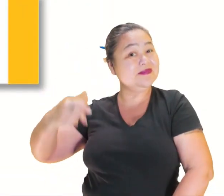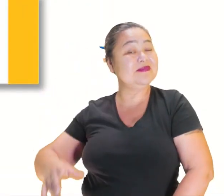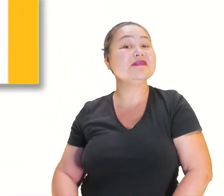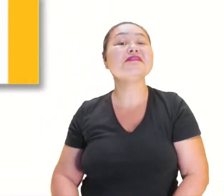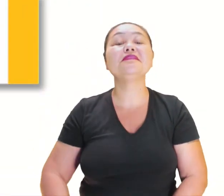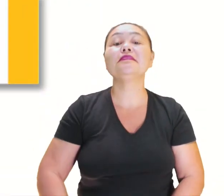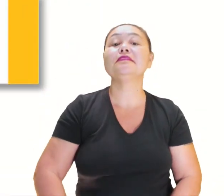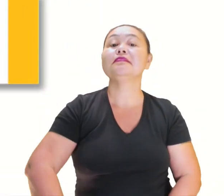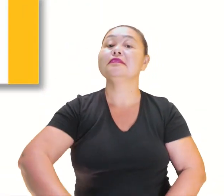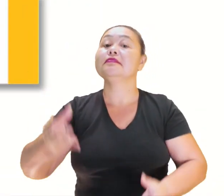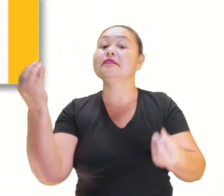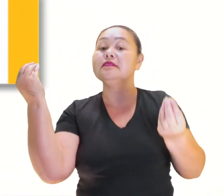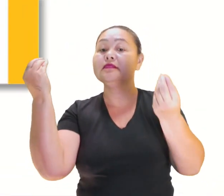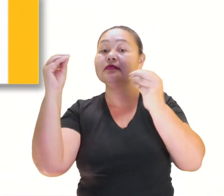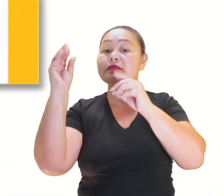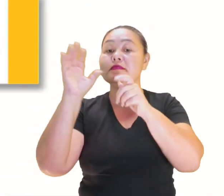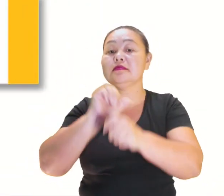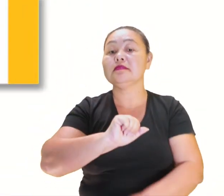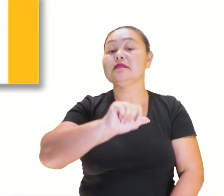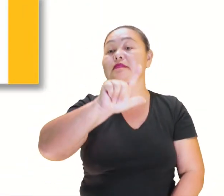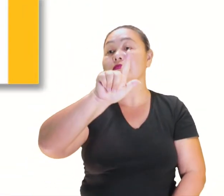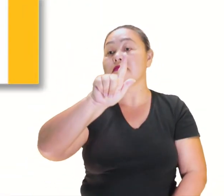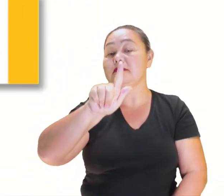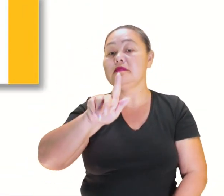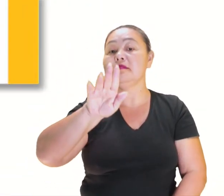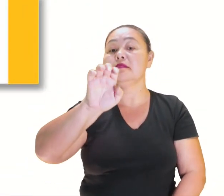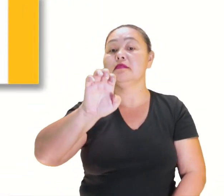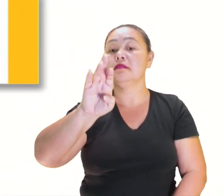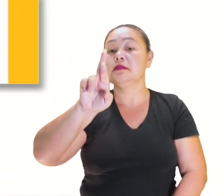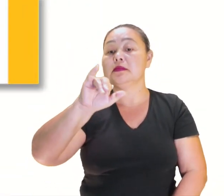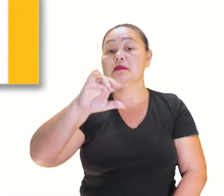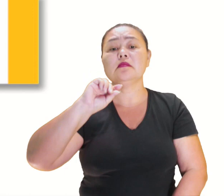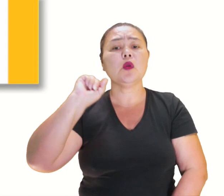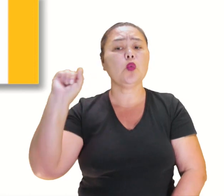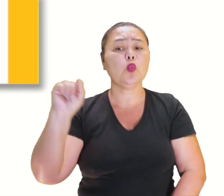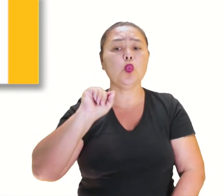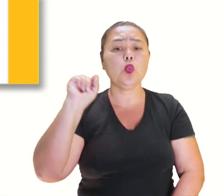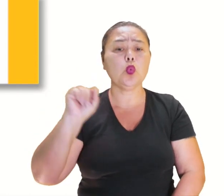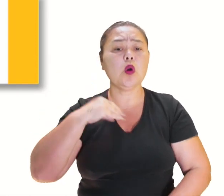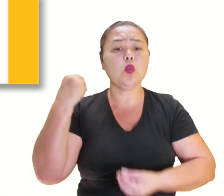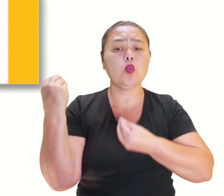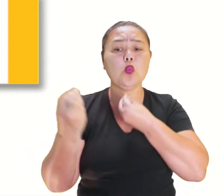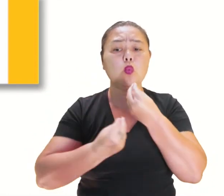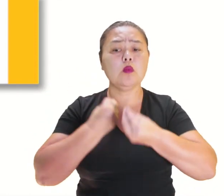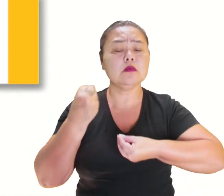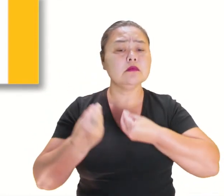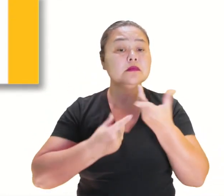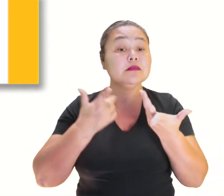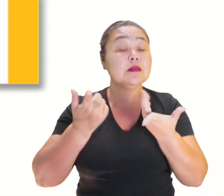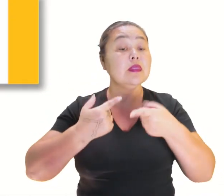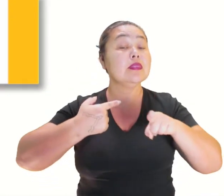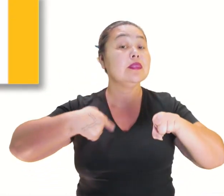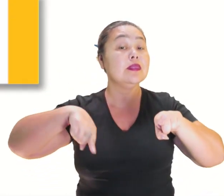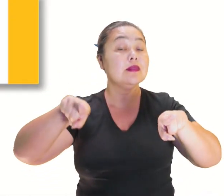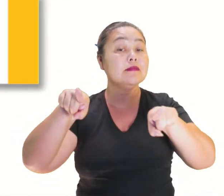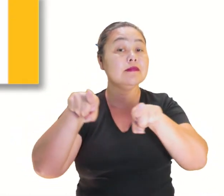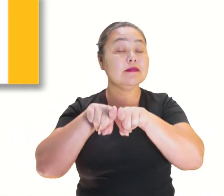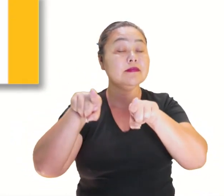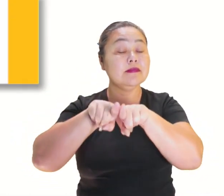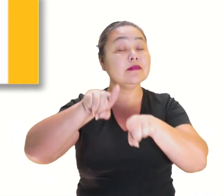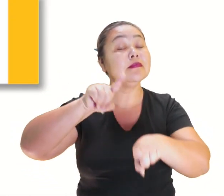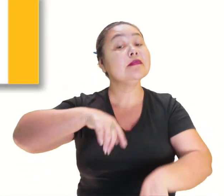gente! Expressões algébricas. Vamos entender o que é, como funciona e também